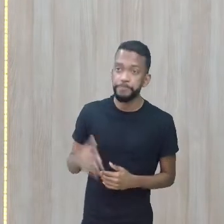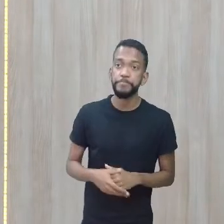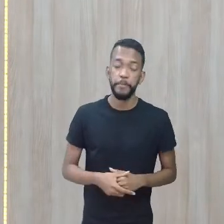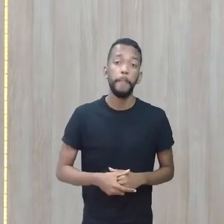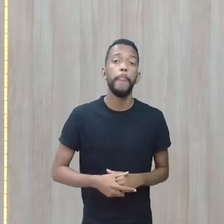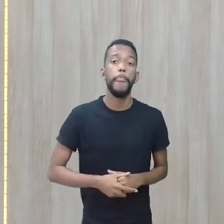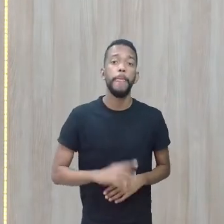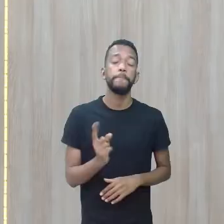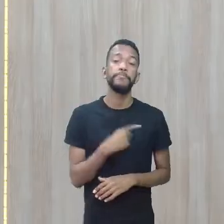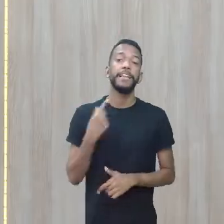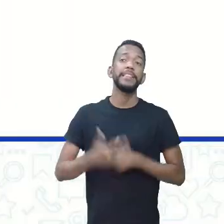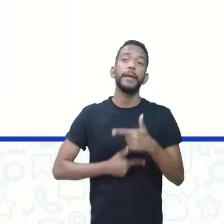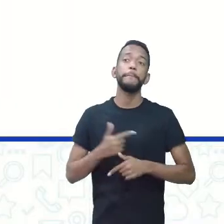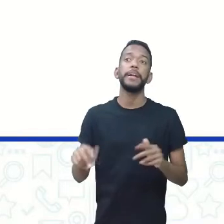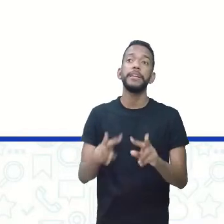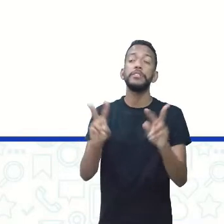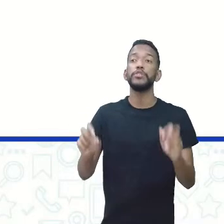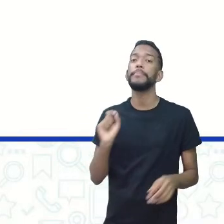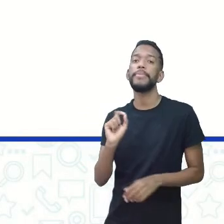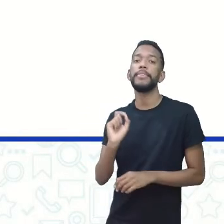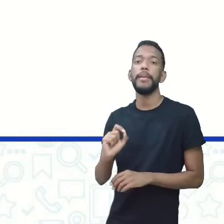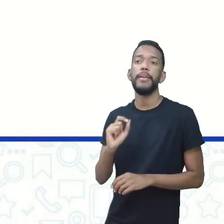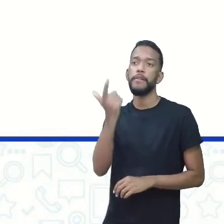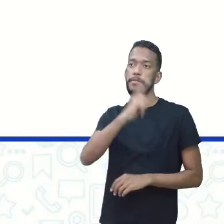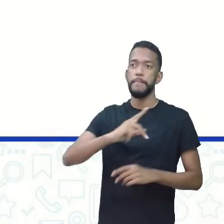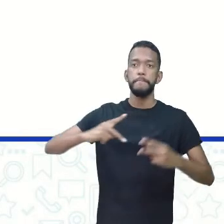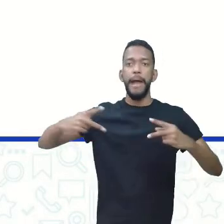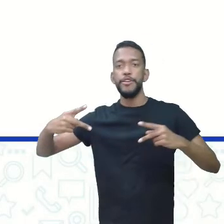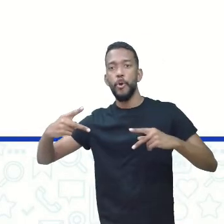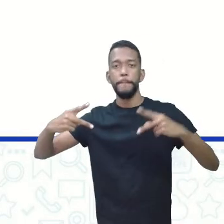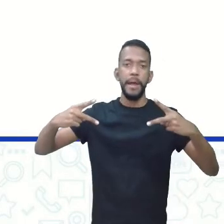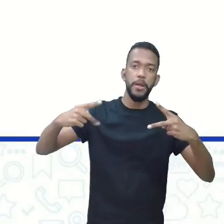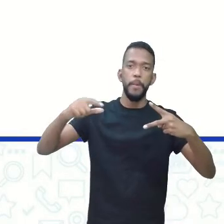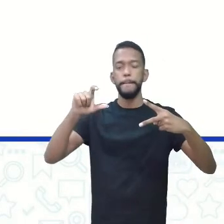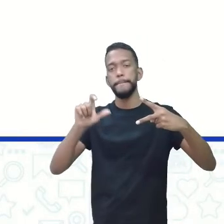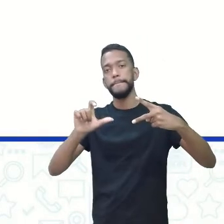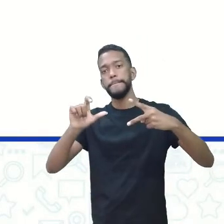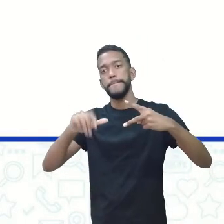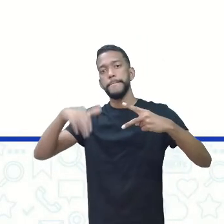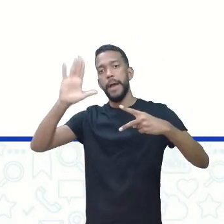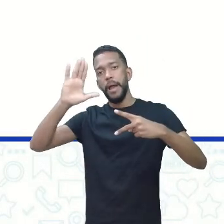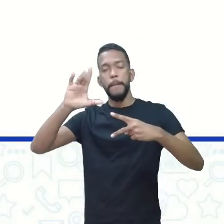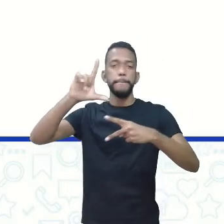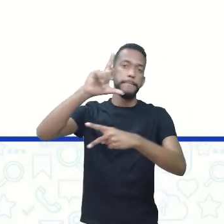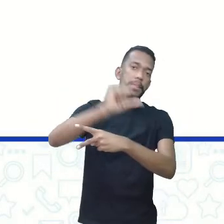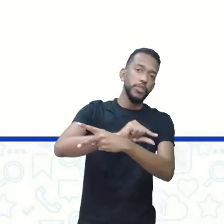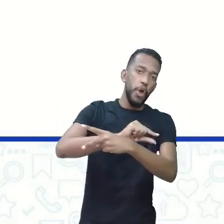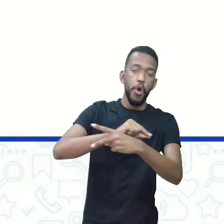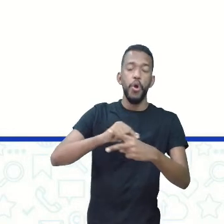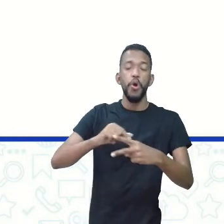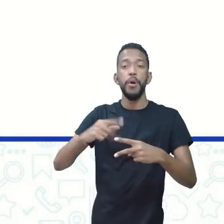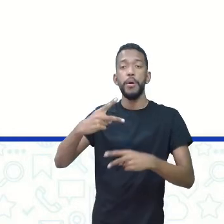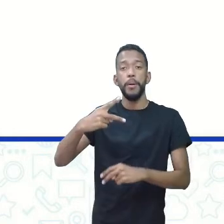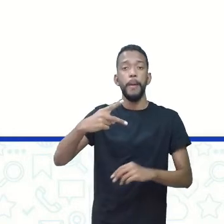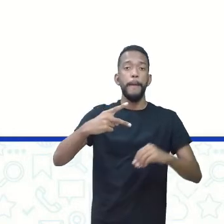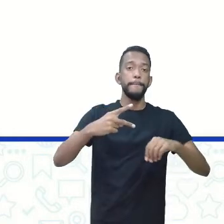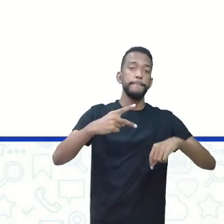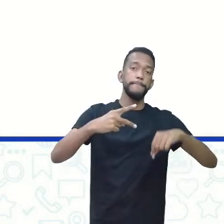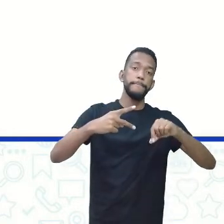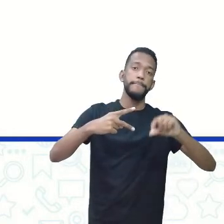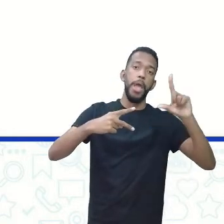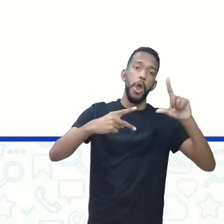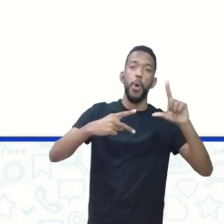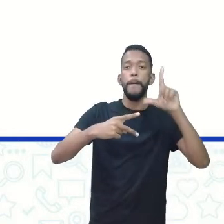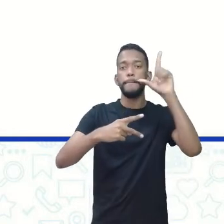essa noção de dizer quem é uma fração maior ou menor que a outra, a gente tem aí 3 situações que podem ajudar